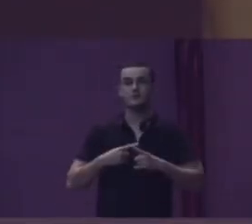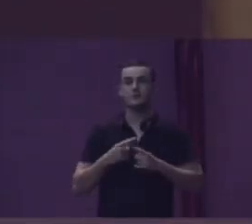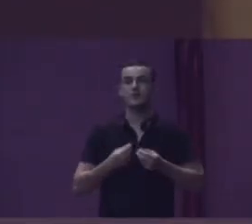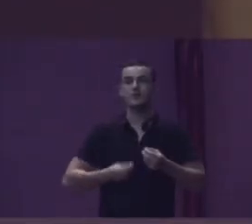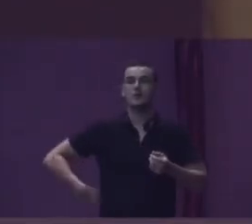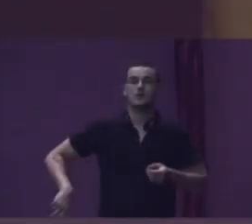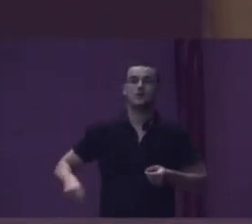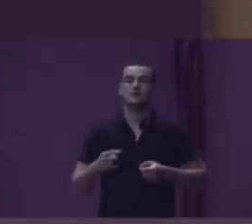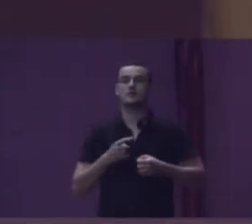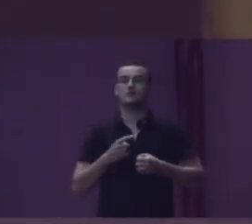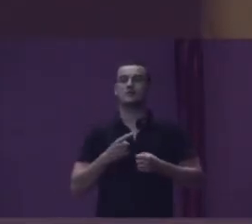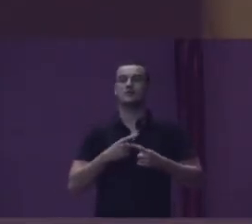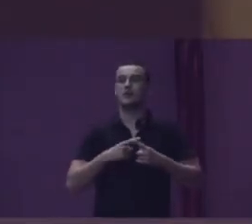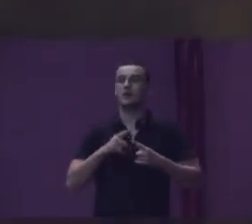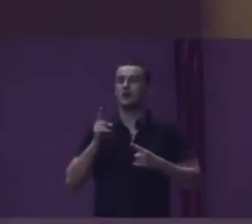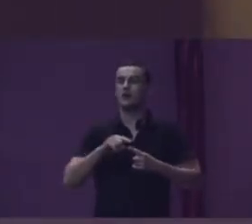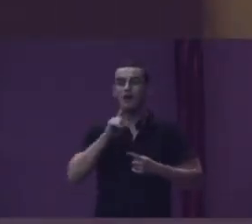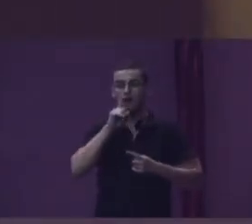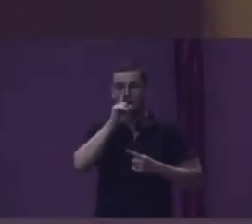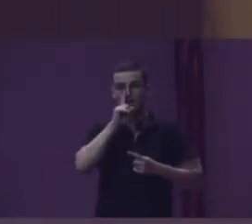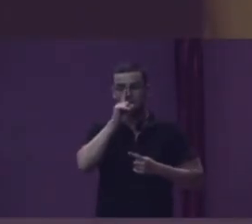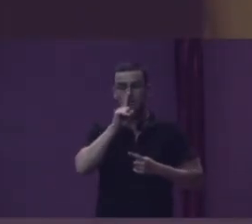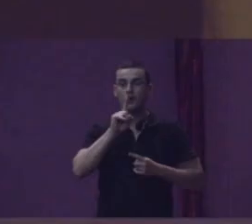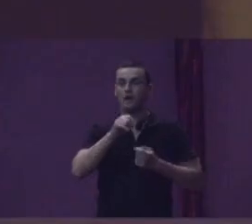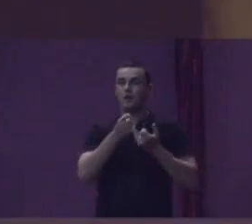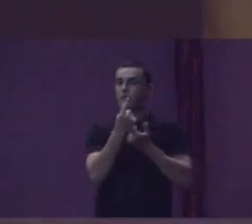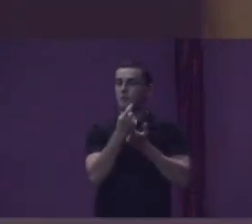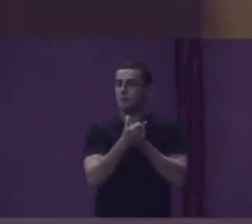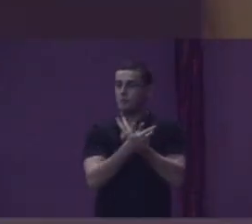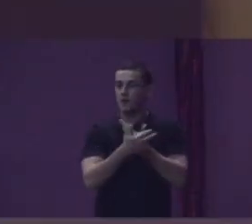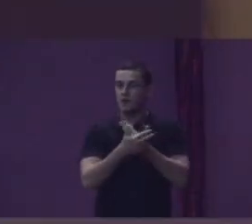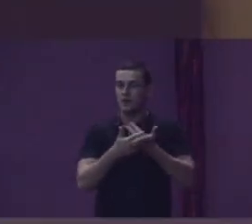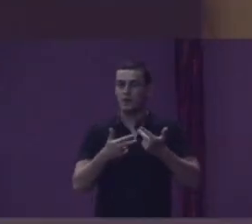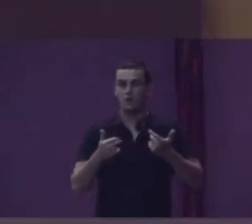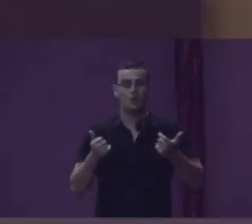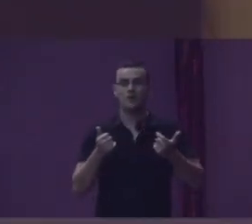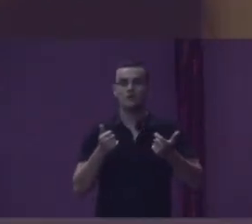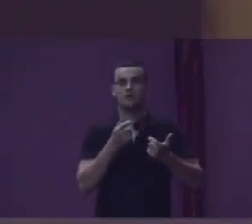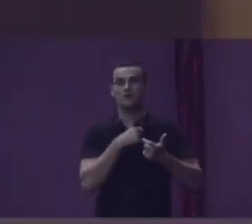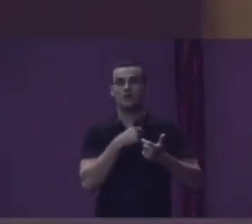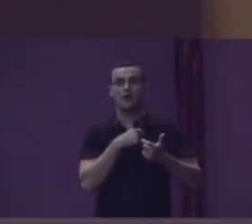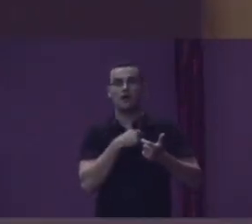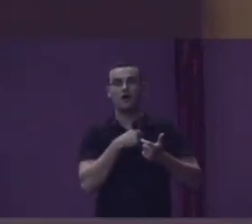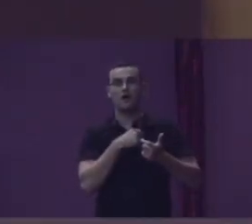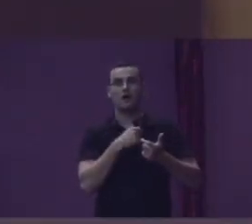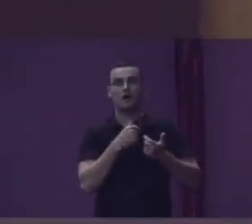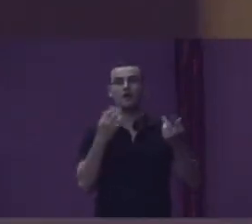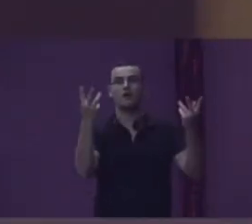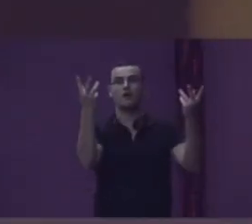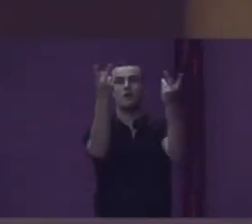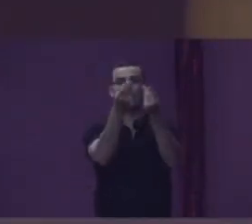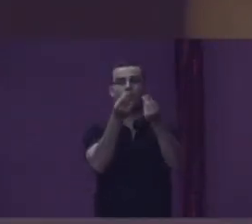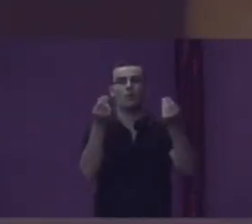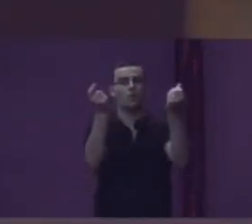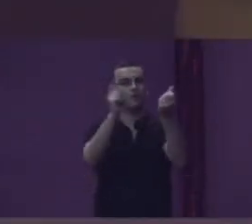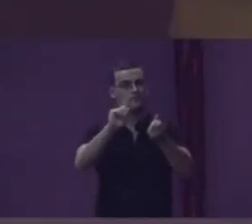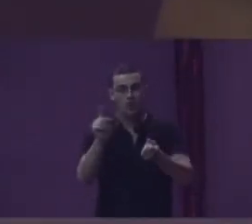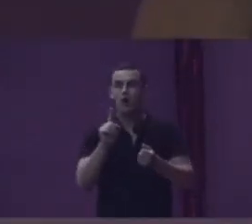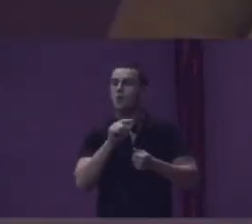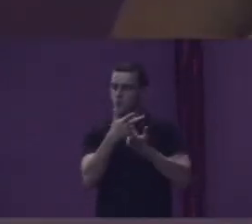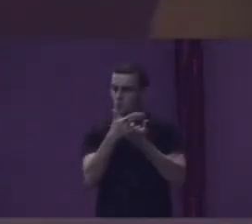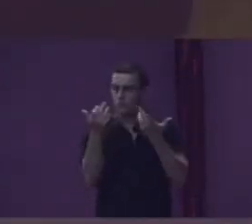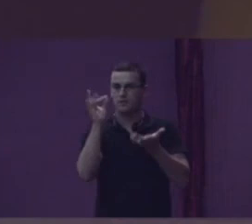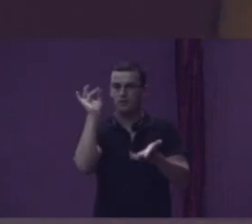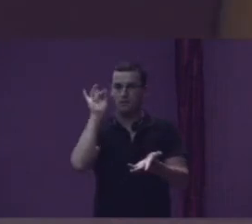coisa situada, que o risco não é uma coisa abstrata, não tem uma abstração de risco,